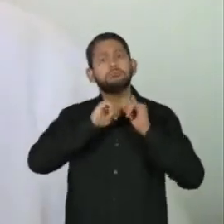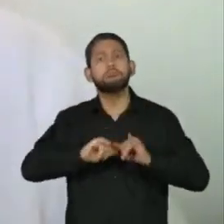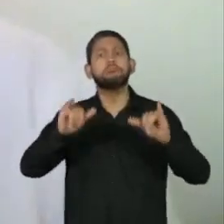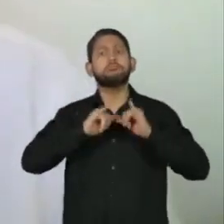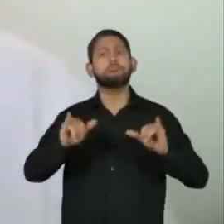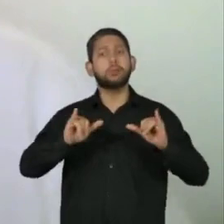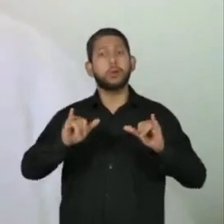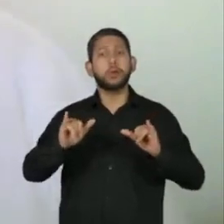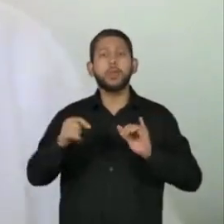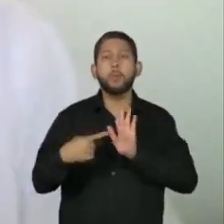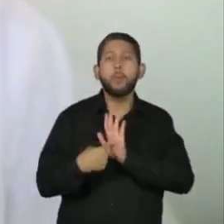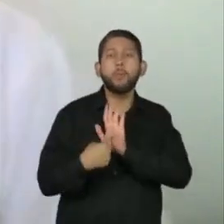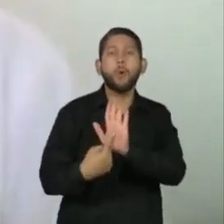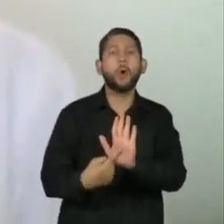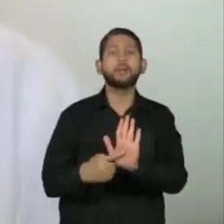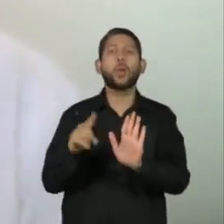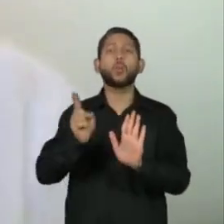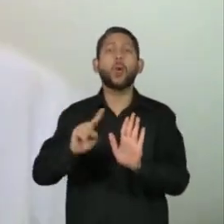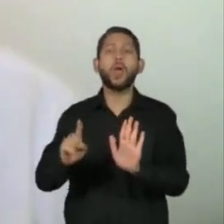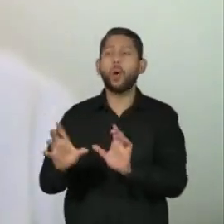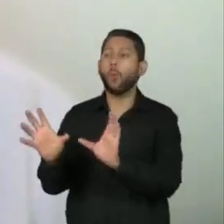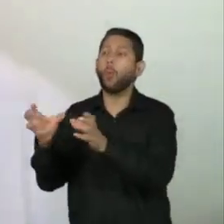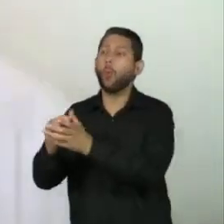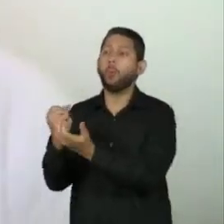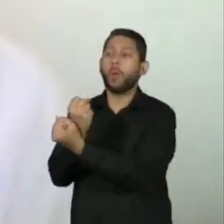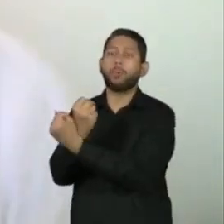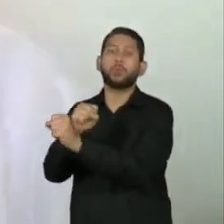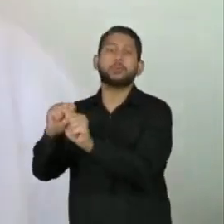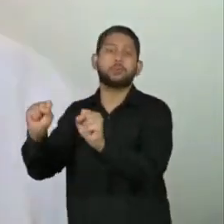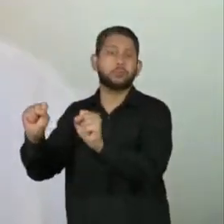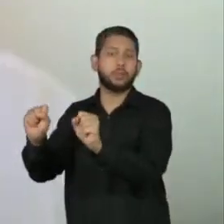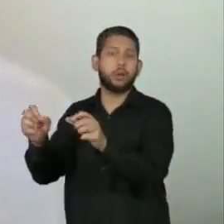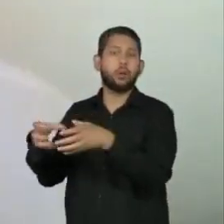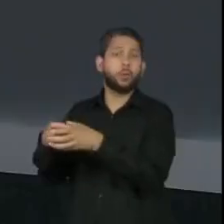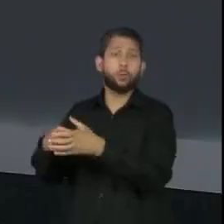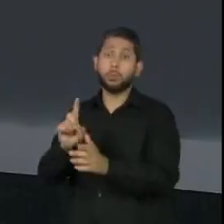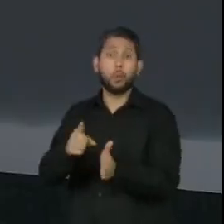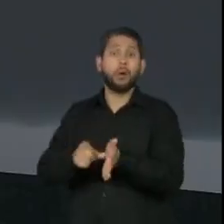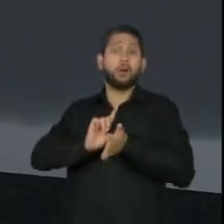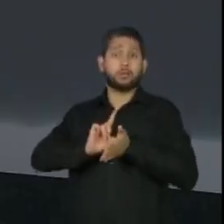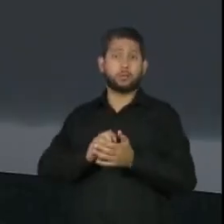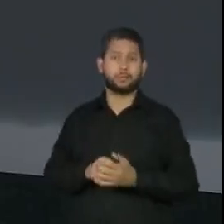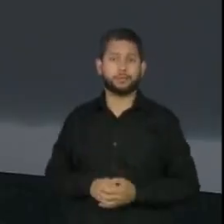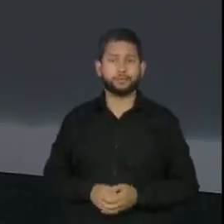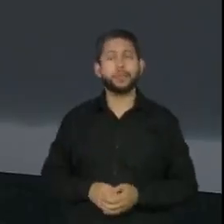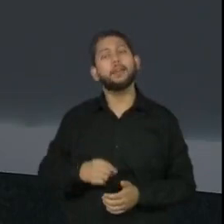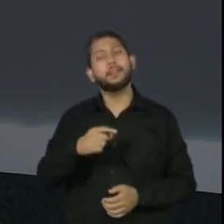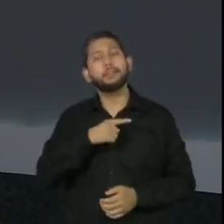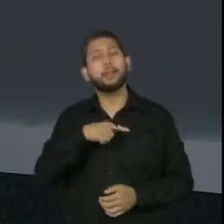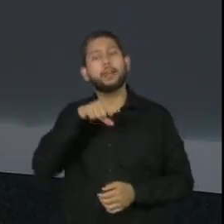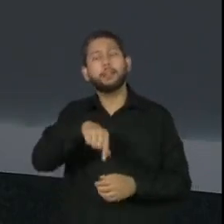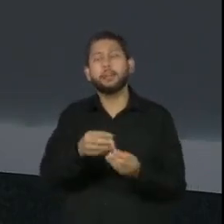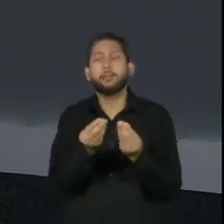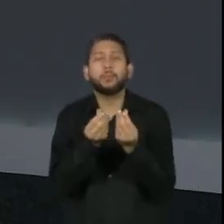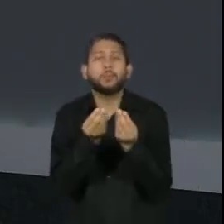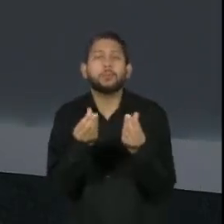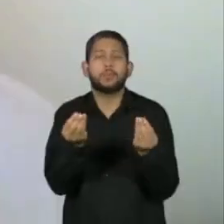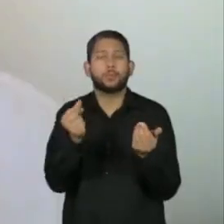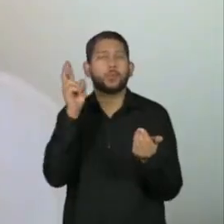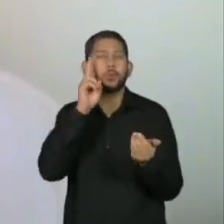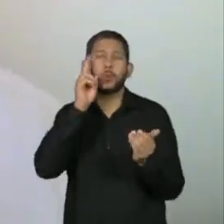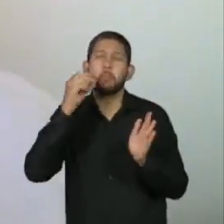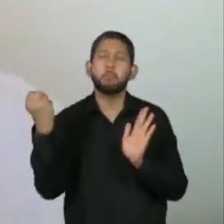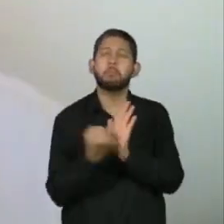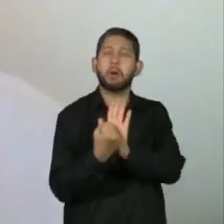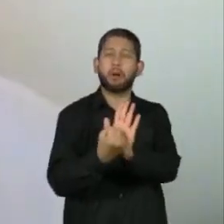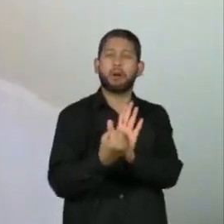que remonta não os abolicionistas apenas, mas muito antes disso. Nós temos uma riqueza muito grande na nossa história